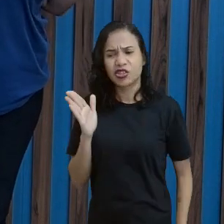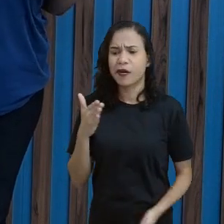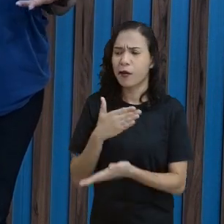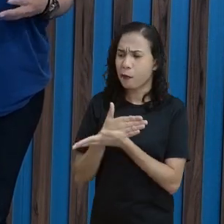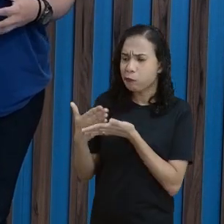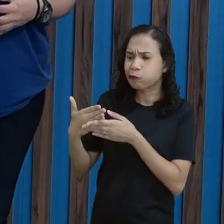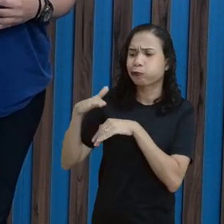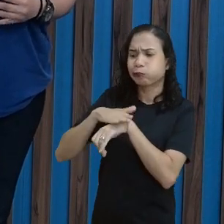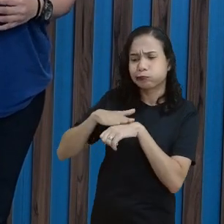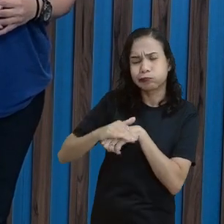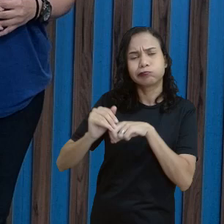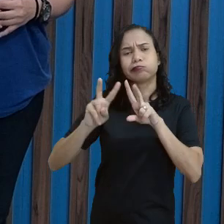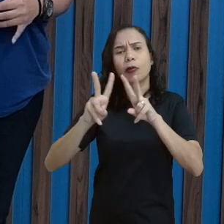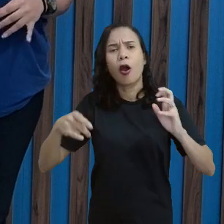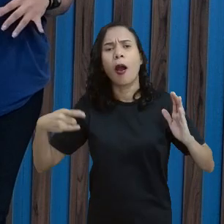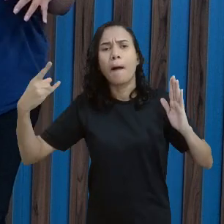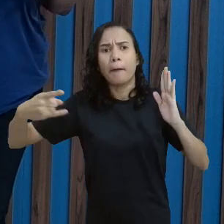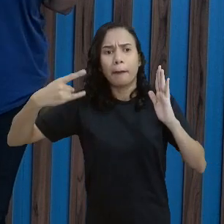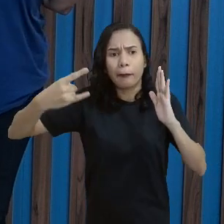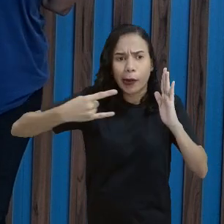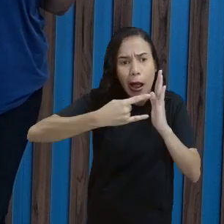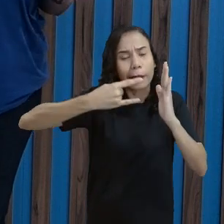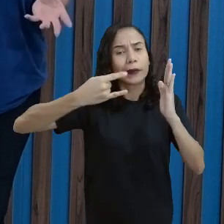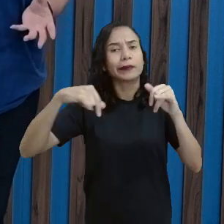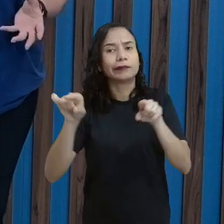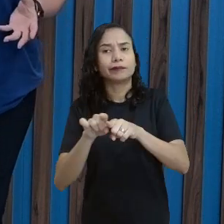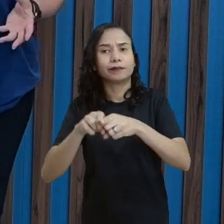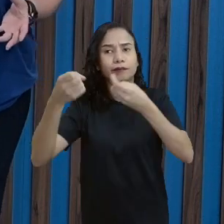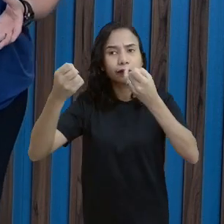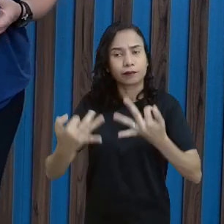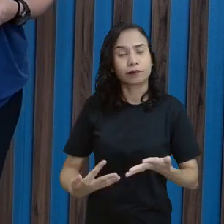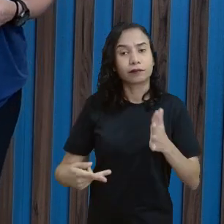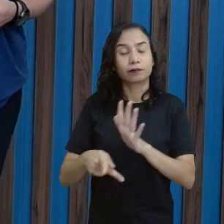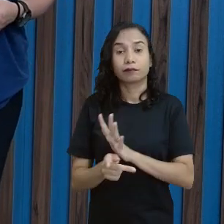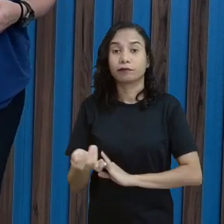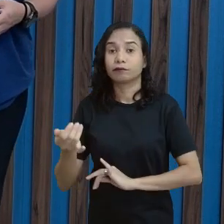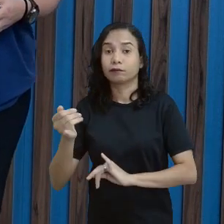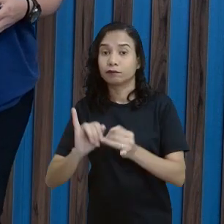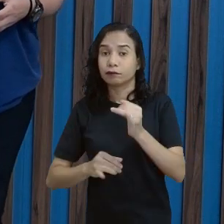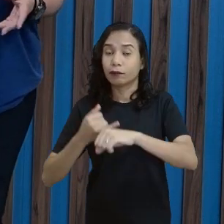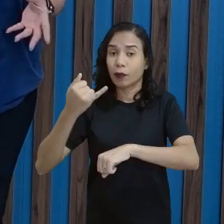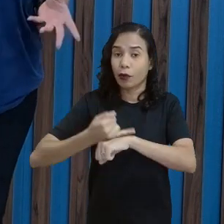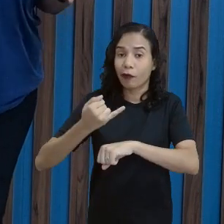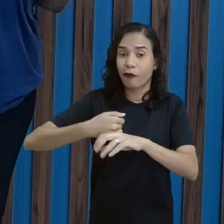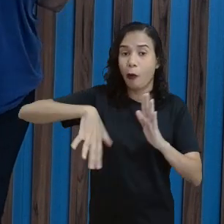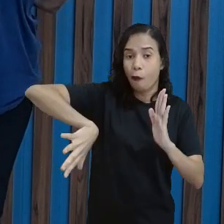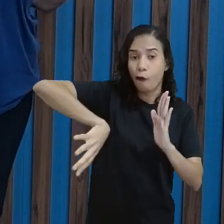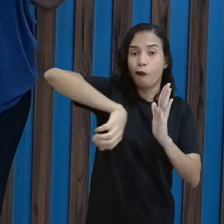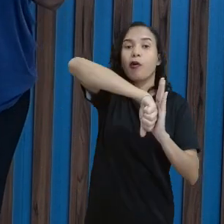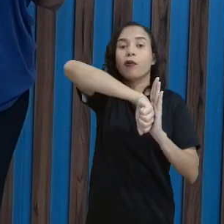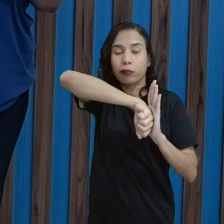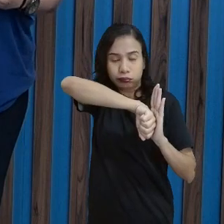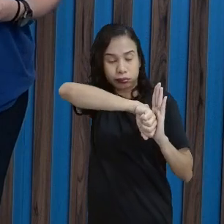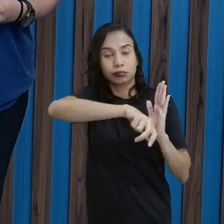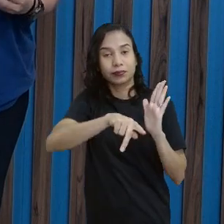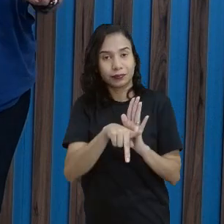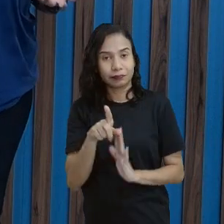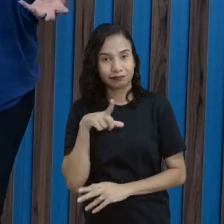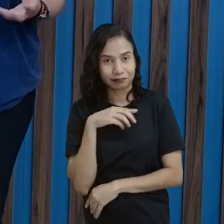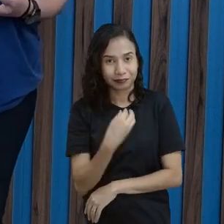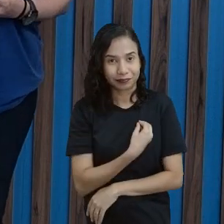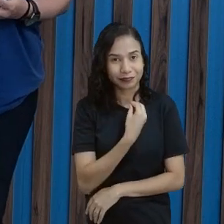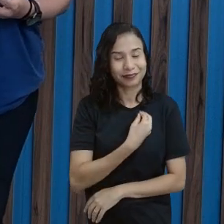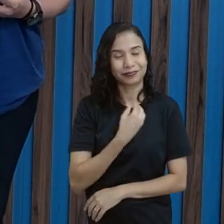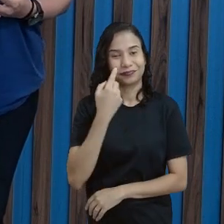começou a falar, né, de magnetismo, falamos um pouquinho de substâncias ferromagnéticas, né? Que são aquelas substâncias que se atraem aí